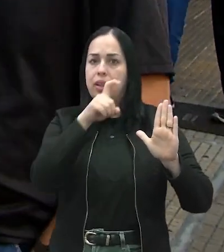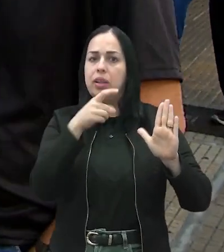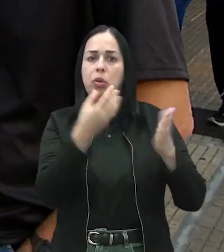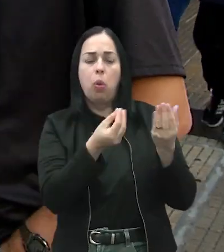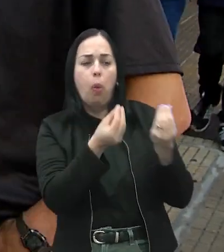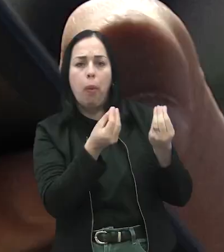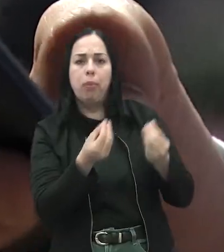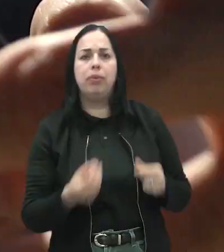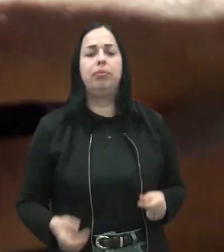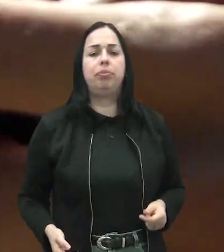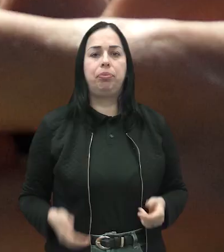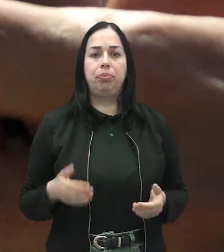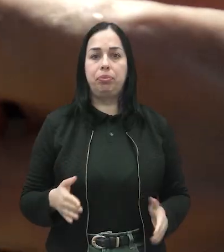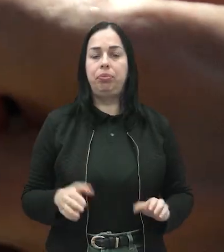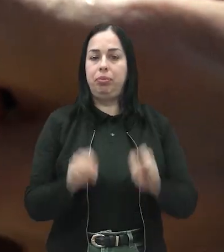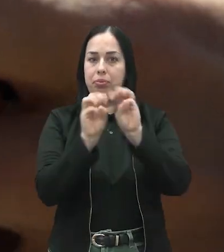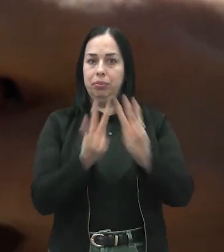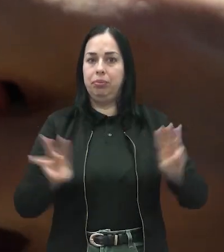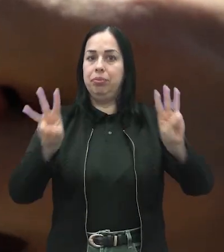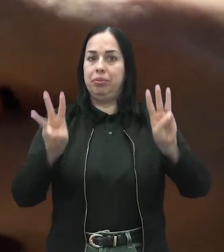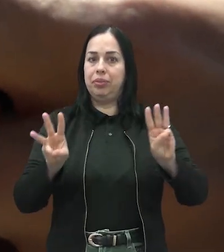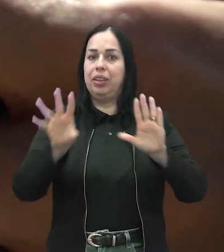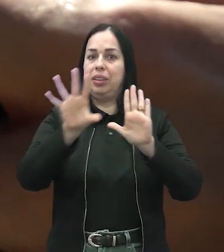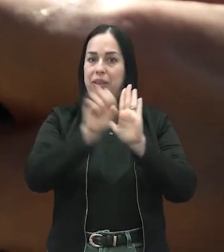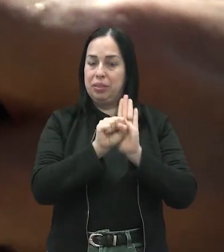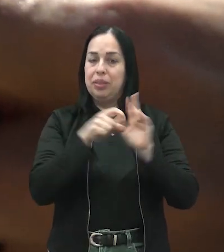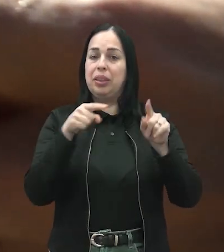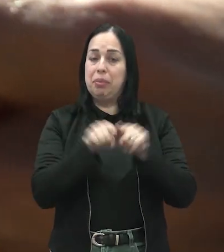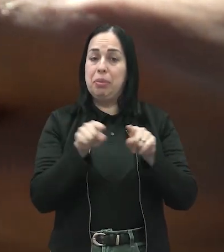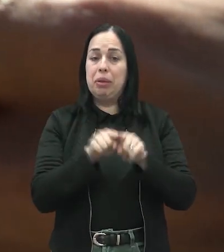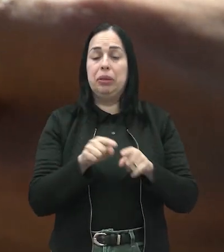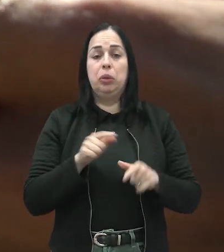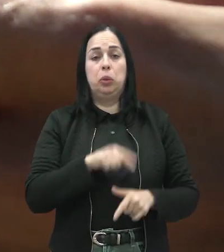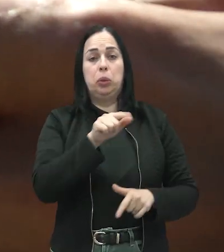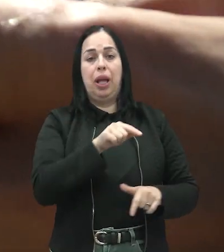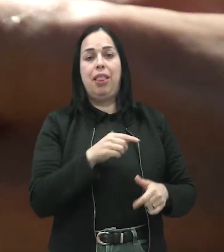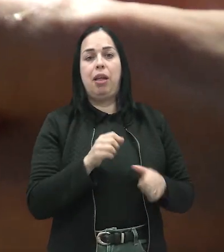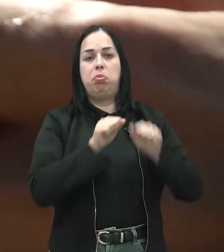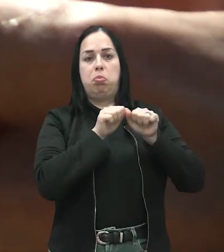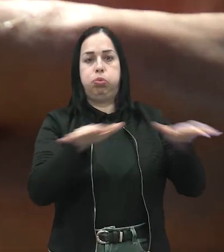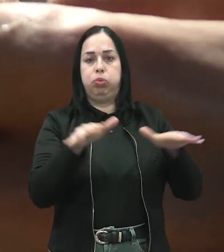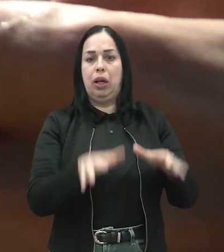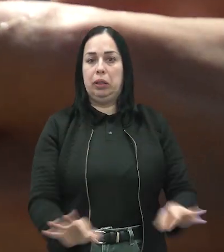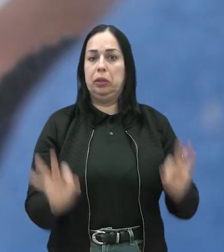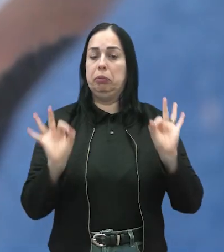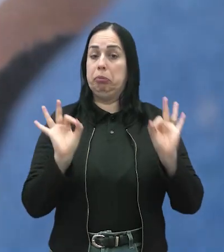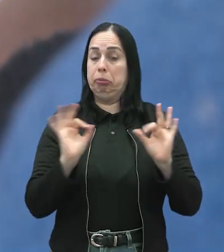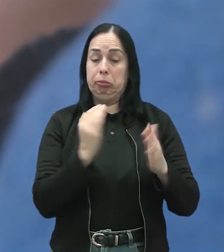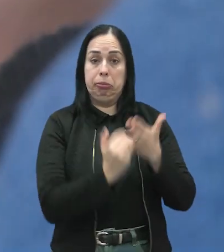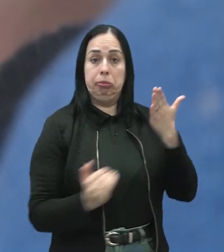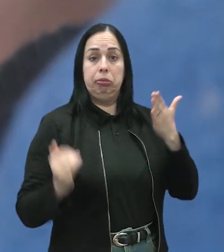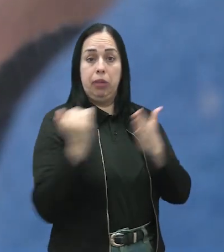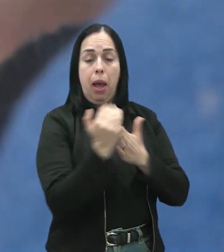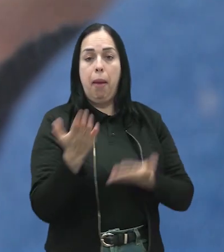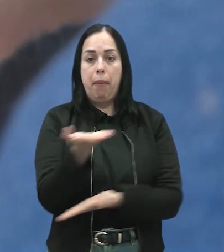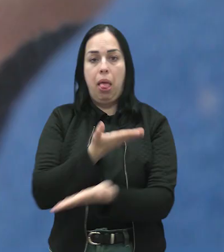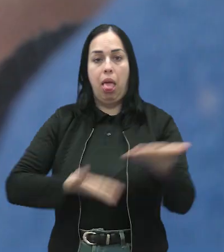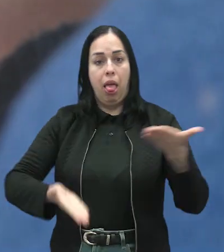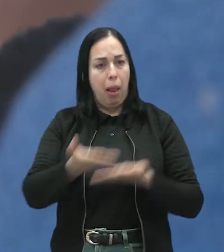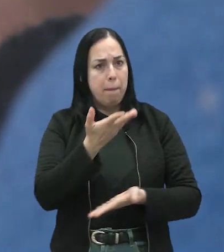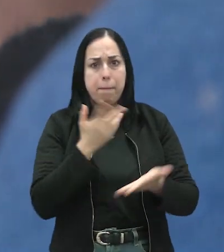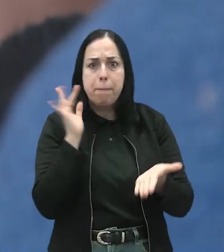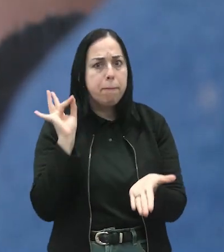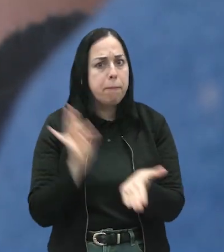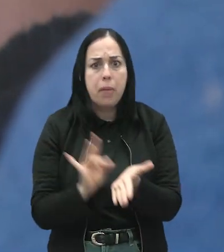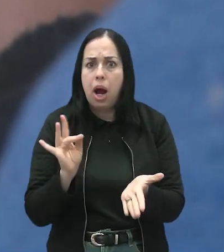lidar com isso. As plataformas de inteligência artificial estão cada vez mais sofisticadas. Simulam interações humanas